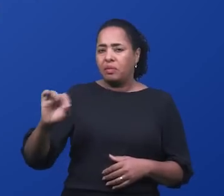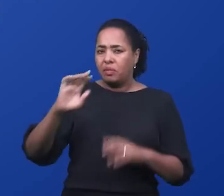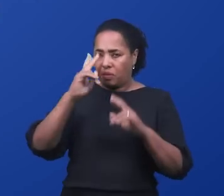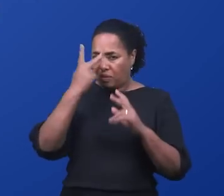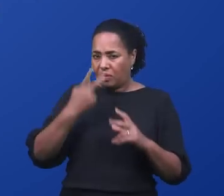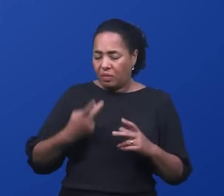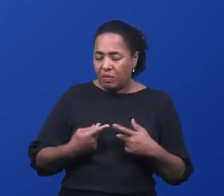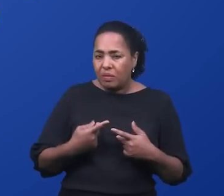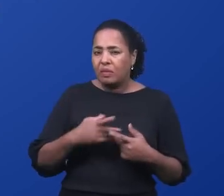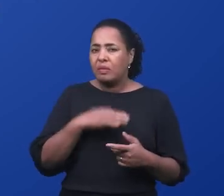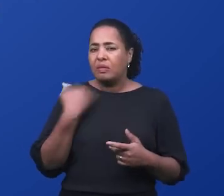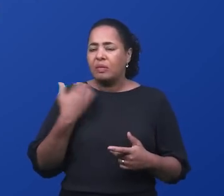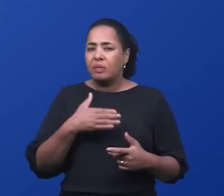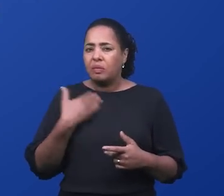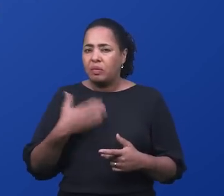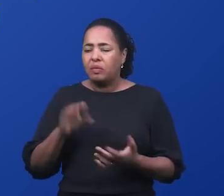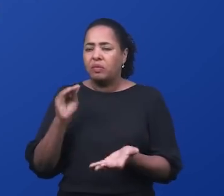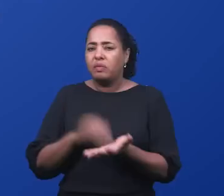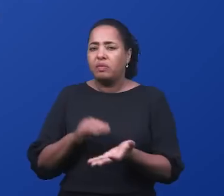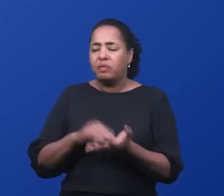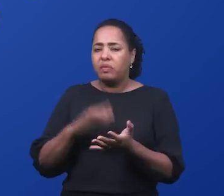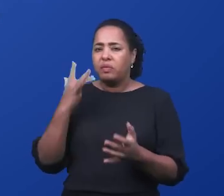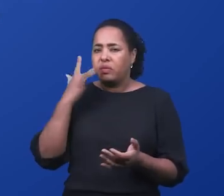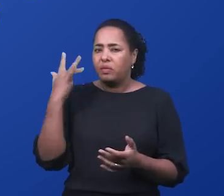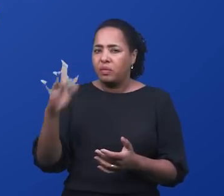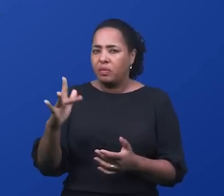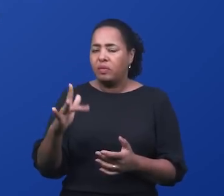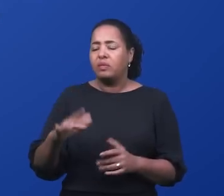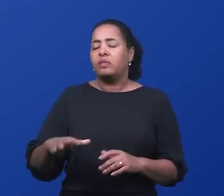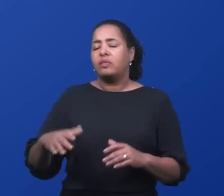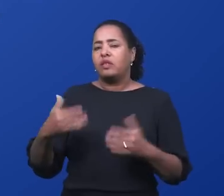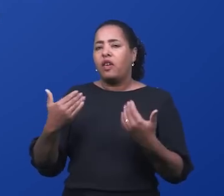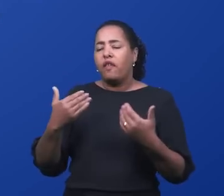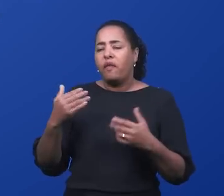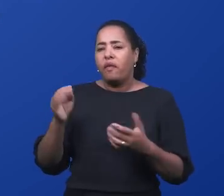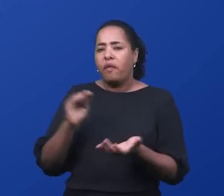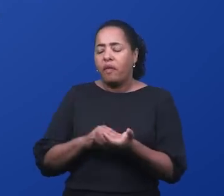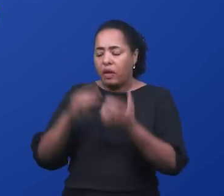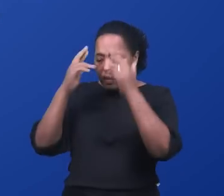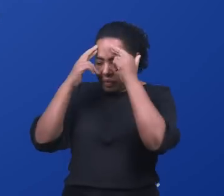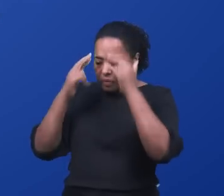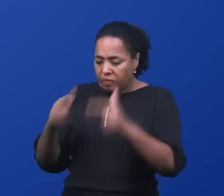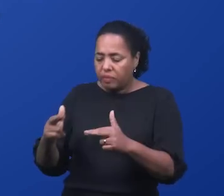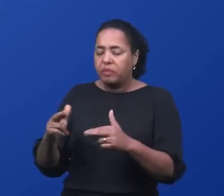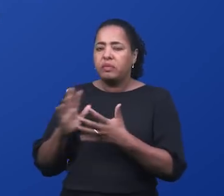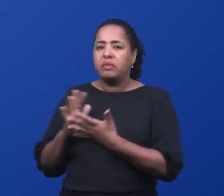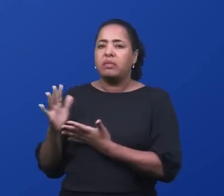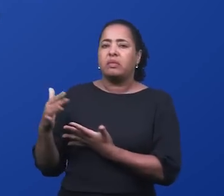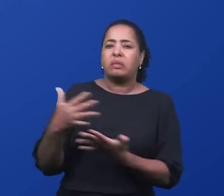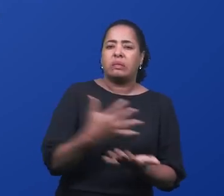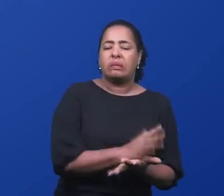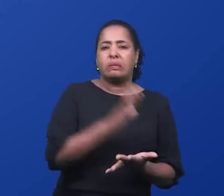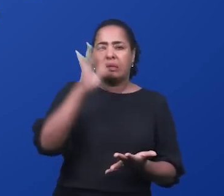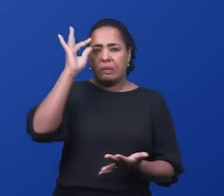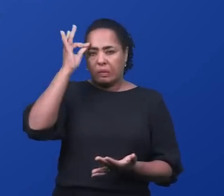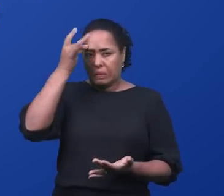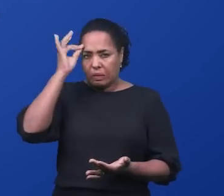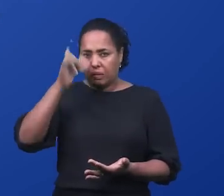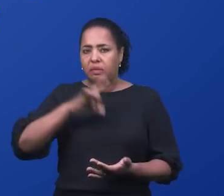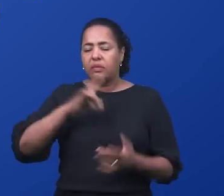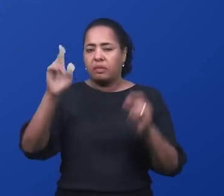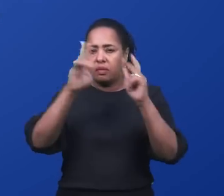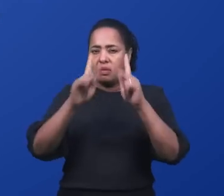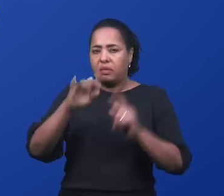A falta de temor e reverência com os mistérios santos de Deus leva à morte espiritual.